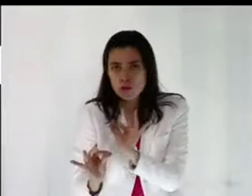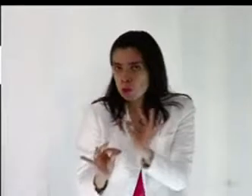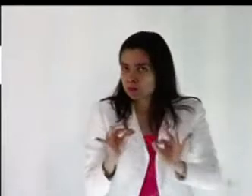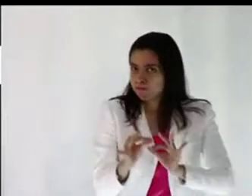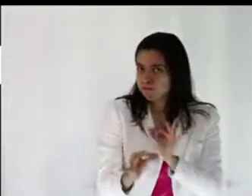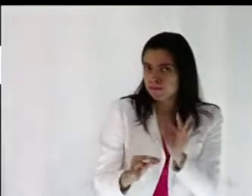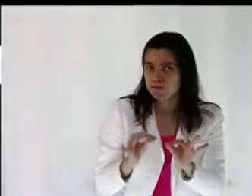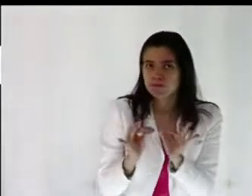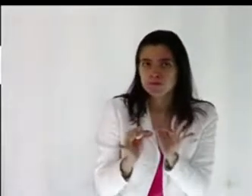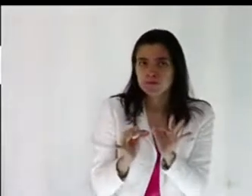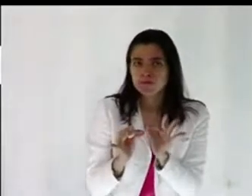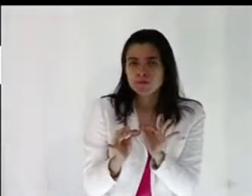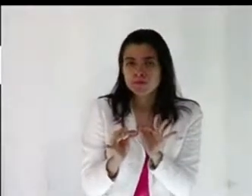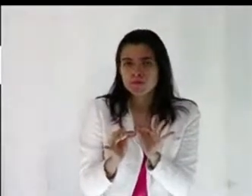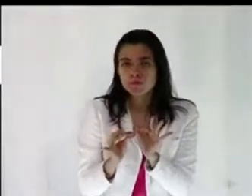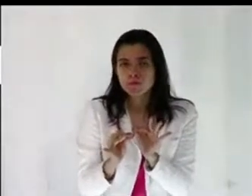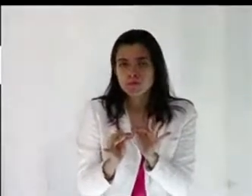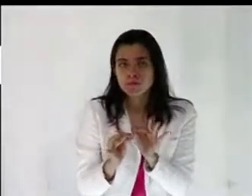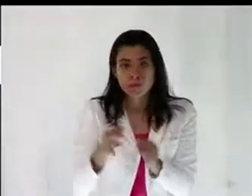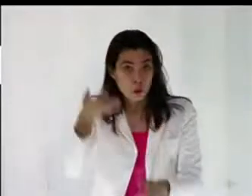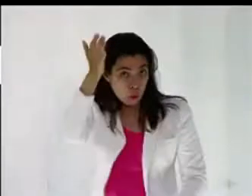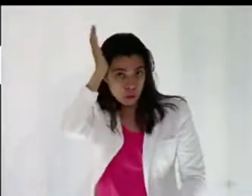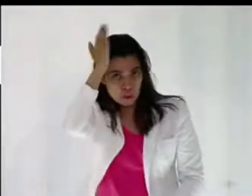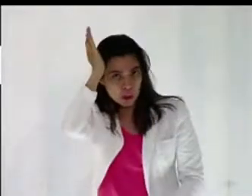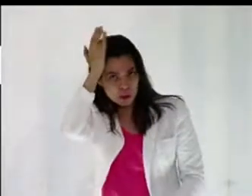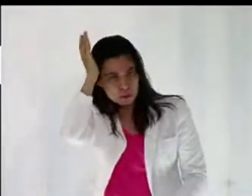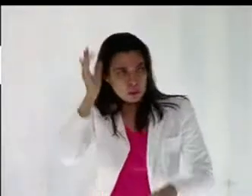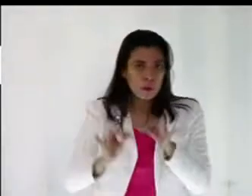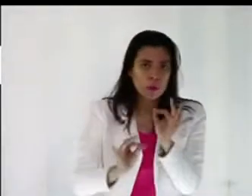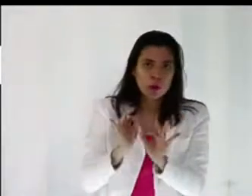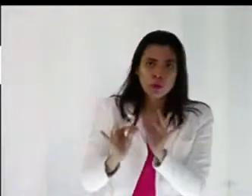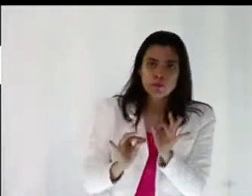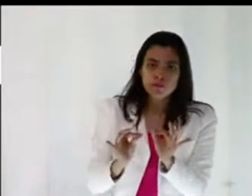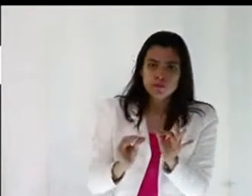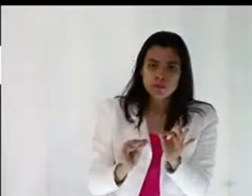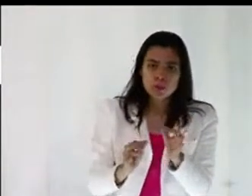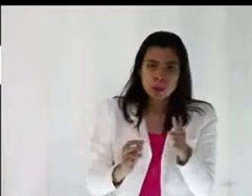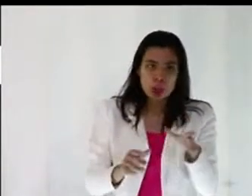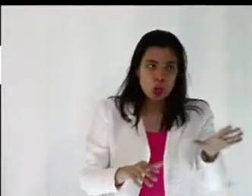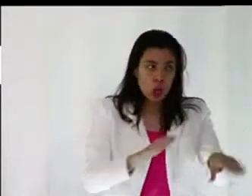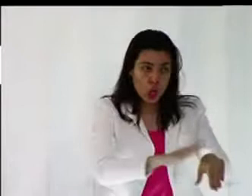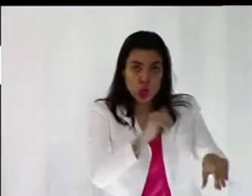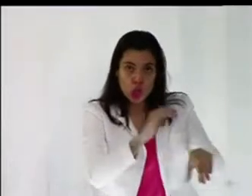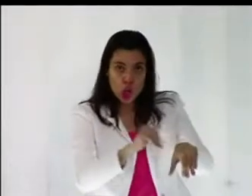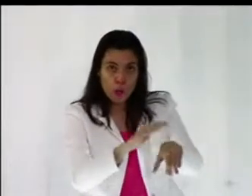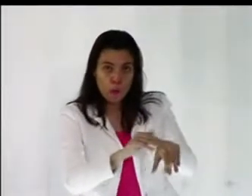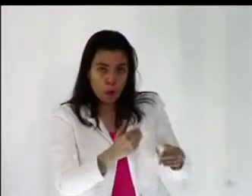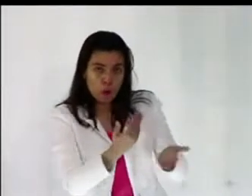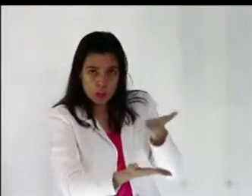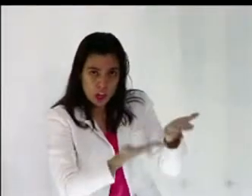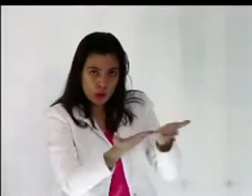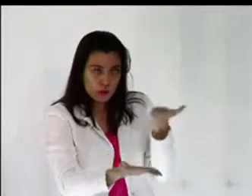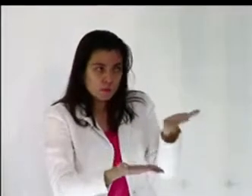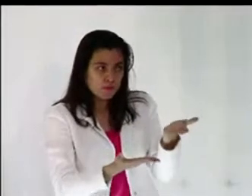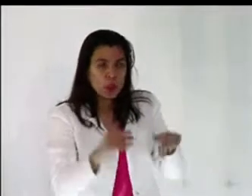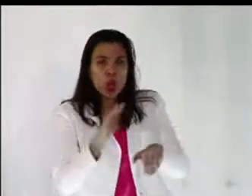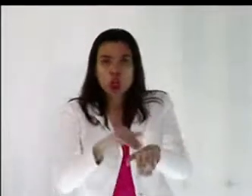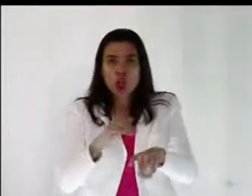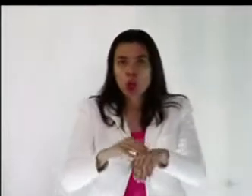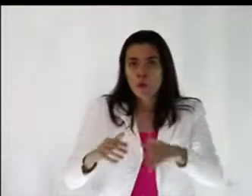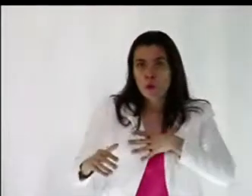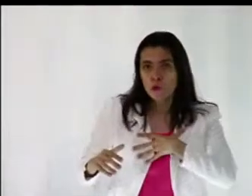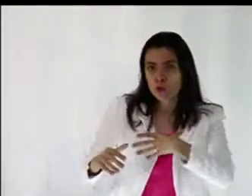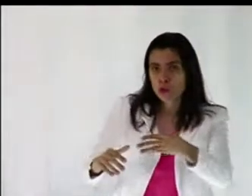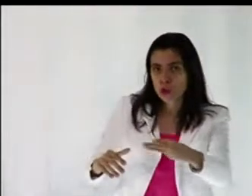tomou consigo 2 dos seus servos e a Isaque seu filho. Rachou lenha para o holocausto e foi